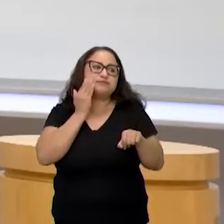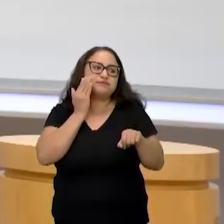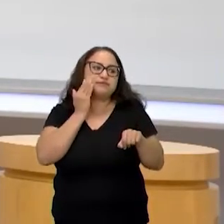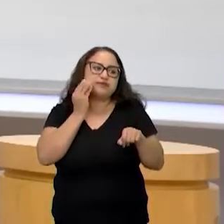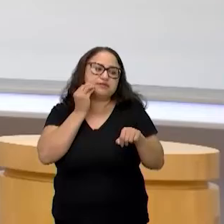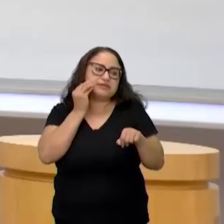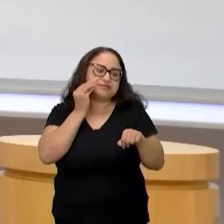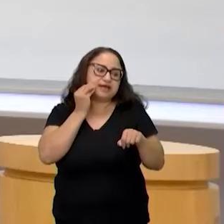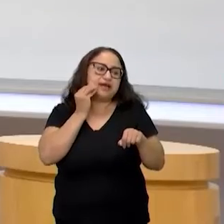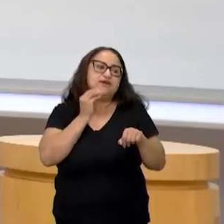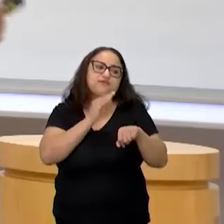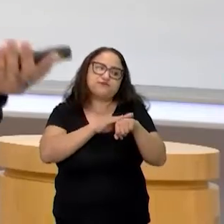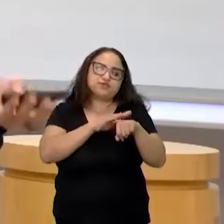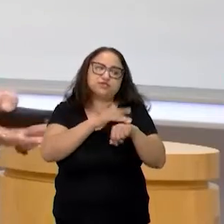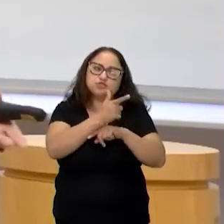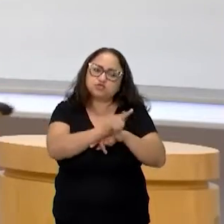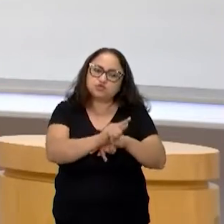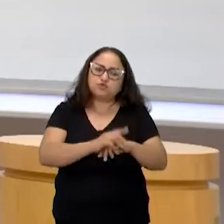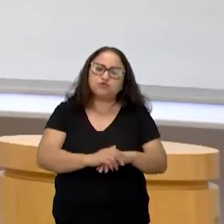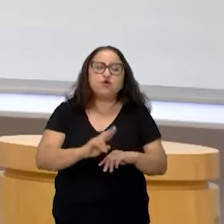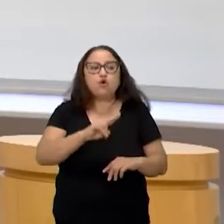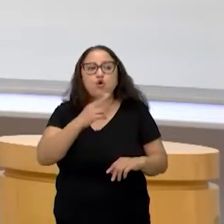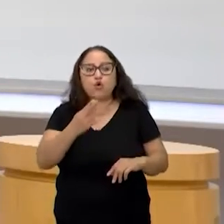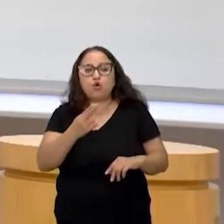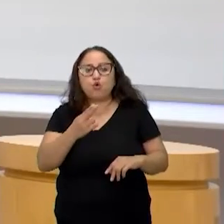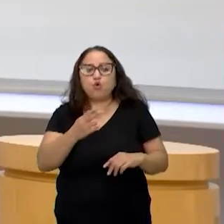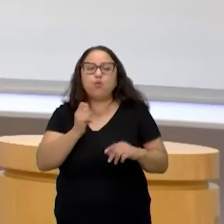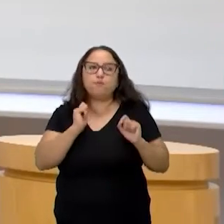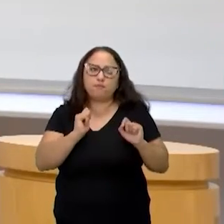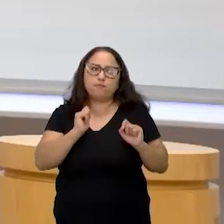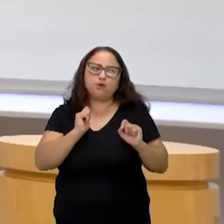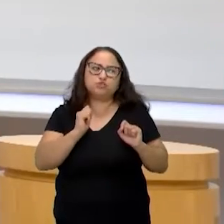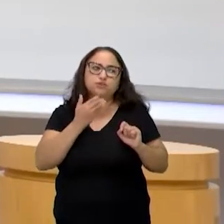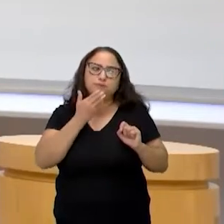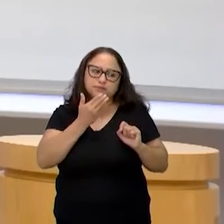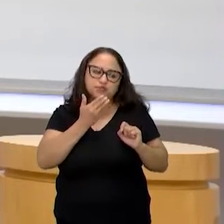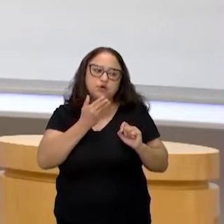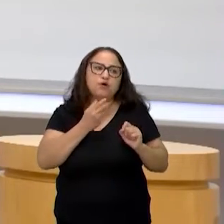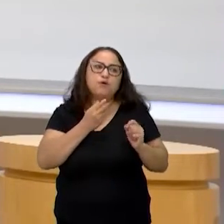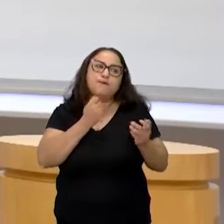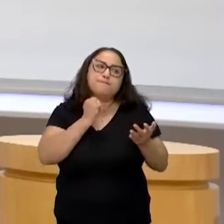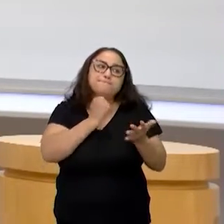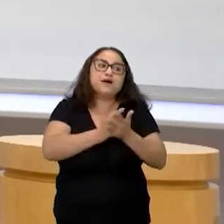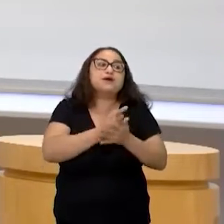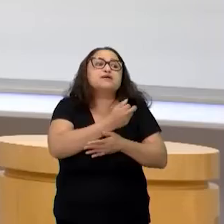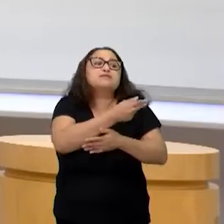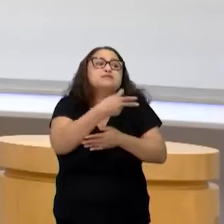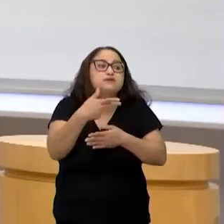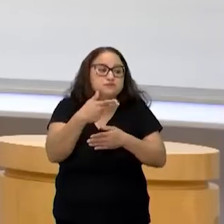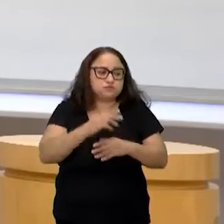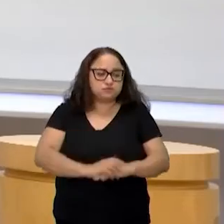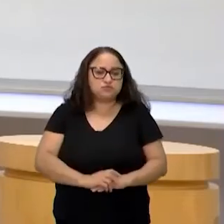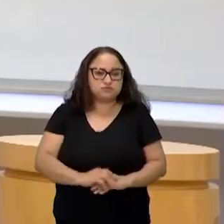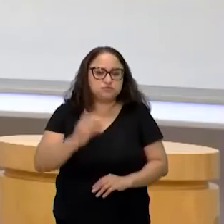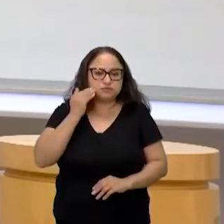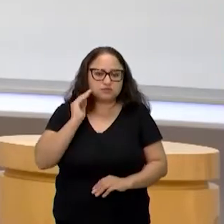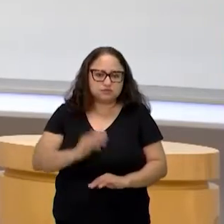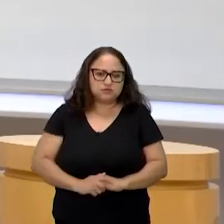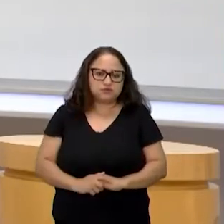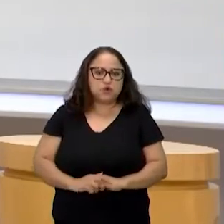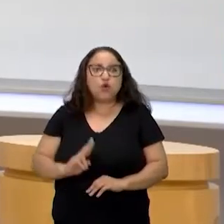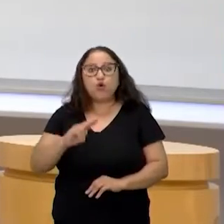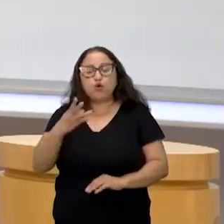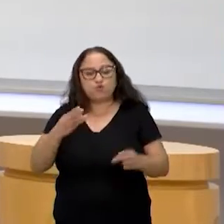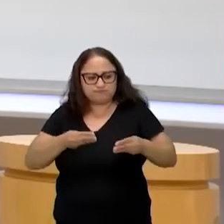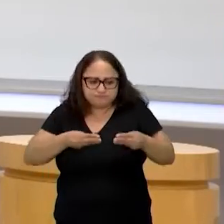Ou então, né, você pode até cobrar, né, no caso, né? Que geralmente direito autoral ou a gente doa, né,